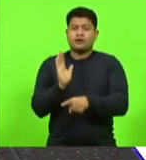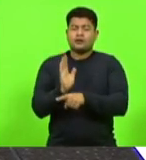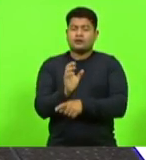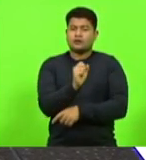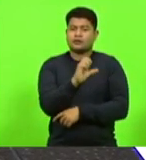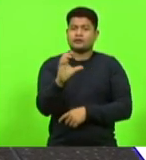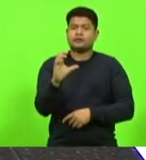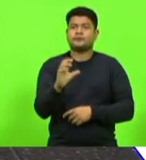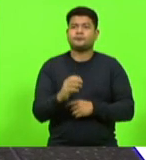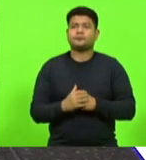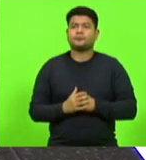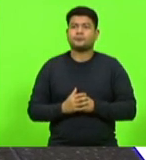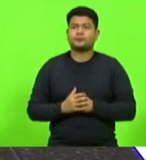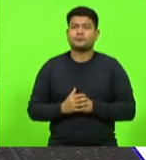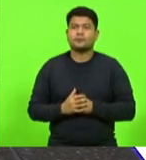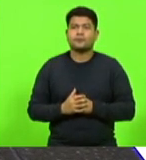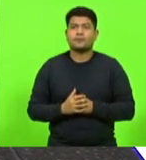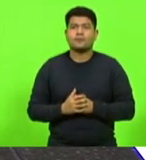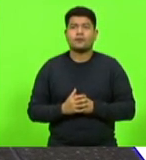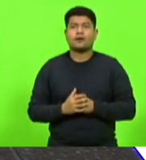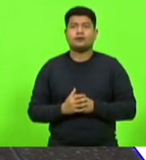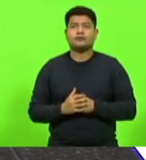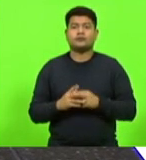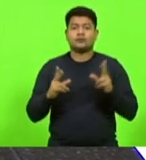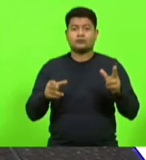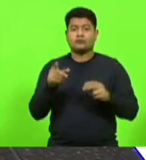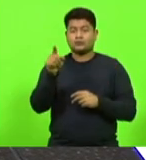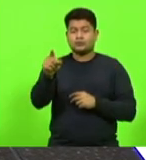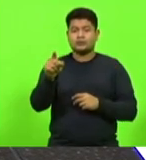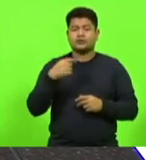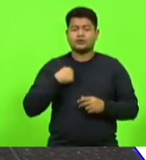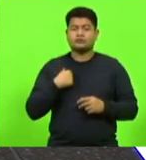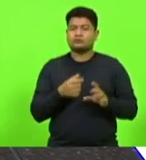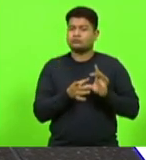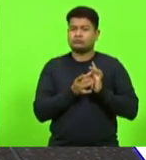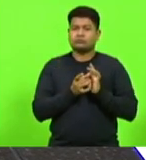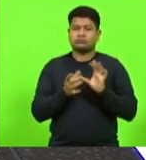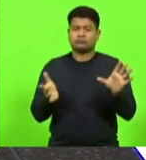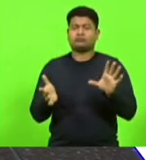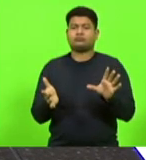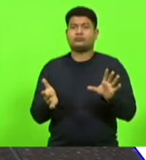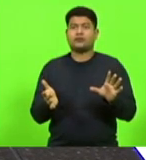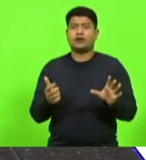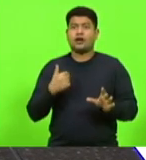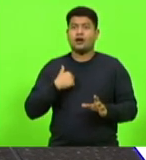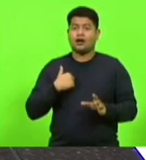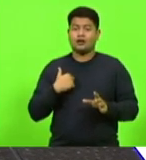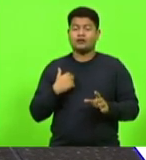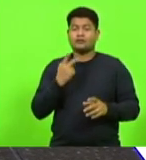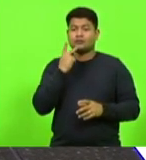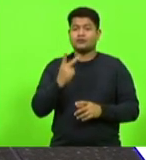Catarina. Assim como o senhor também se colocou à disposição, quero dizer para o senhor que até